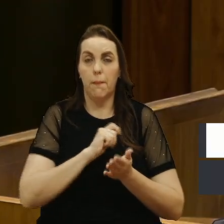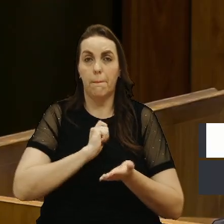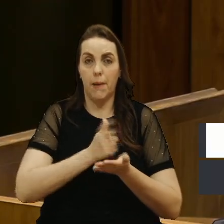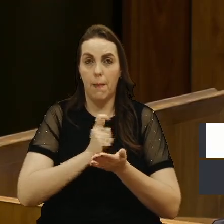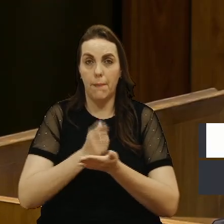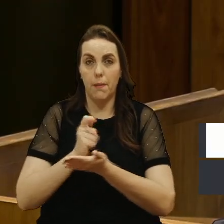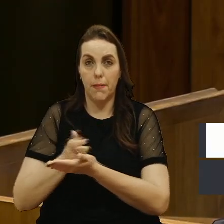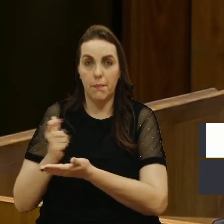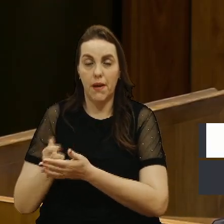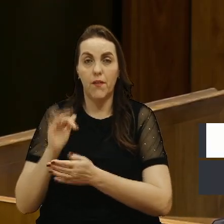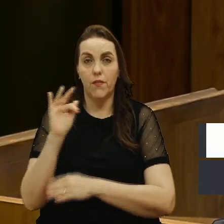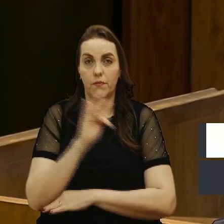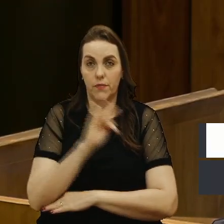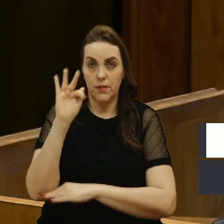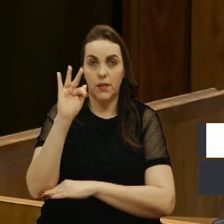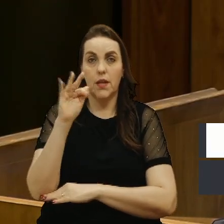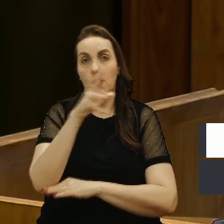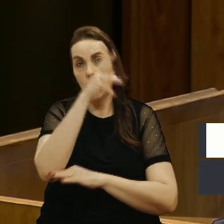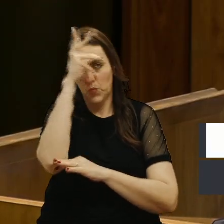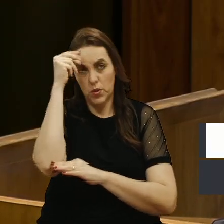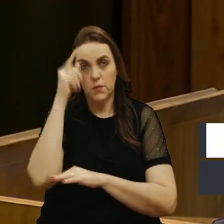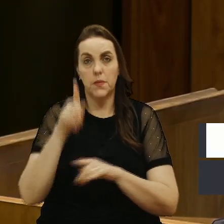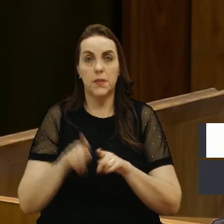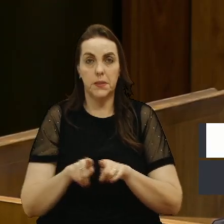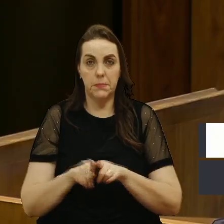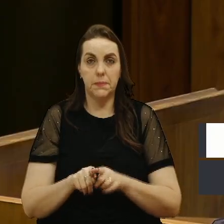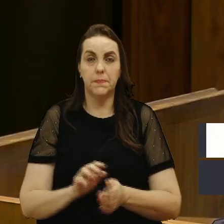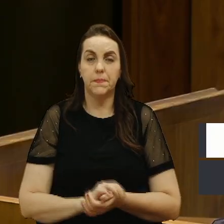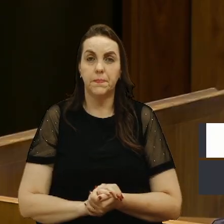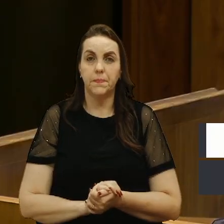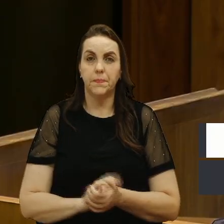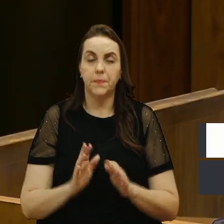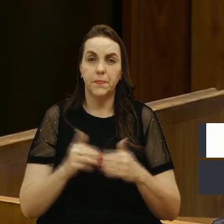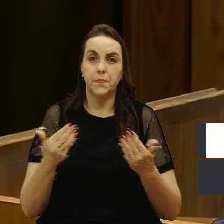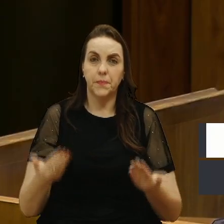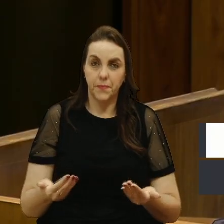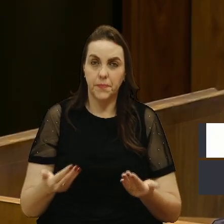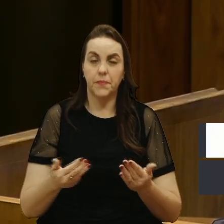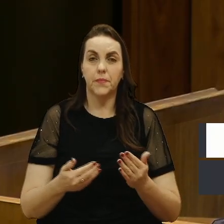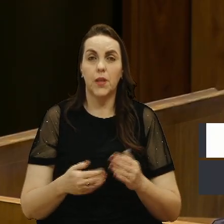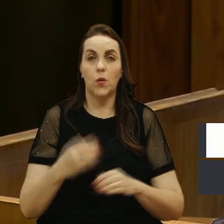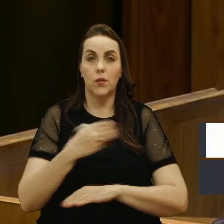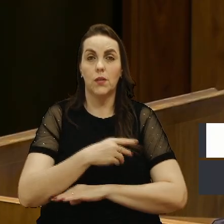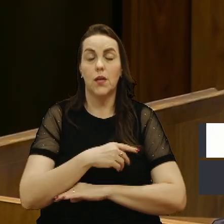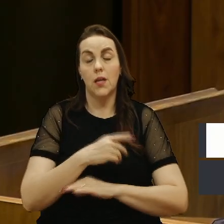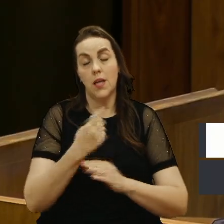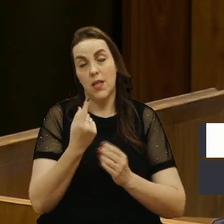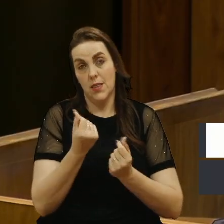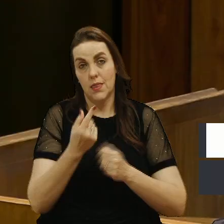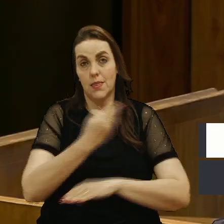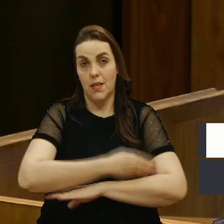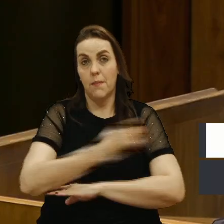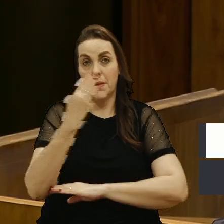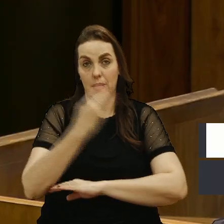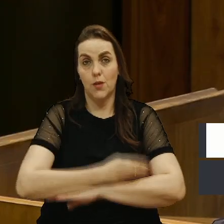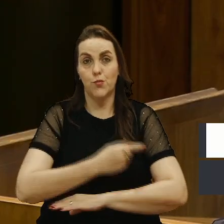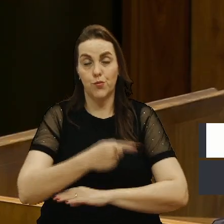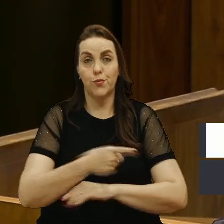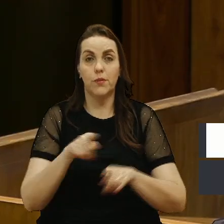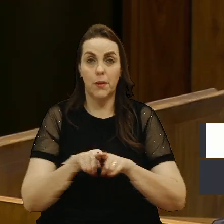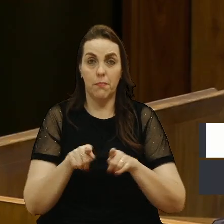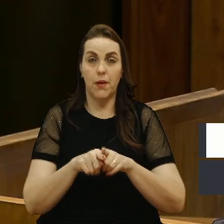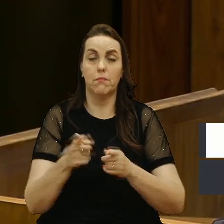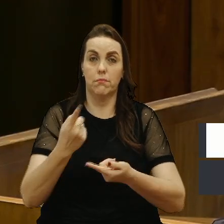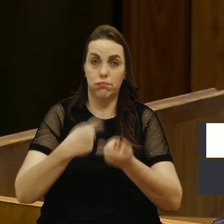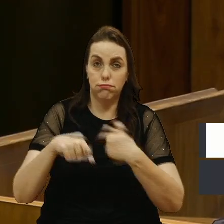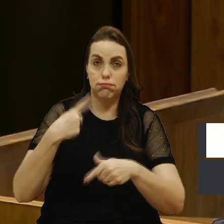federais como municipais também. Então, boa parte da tarifa ela se reverte também em prol, vamos